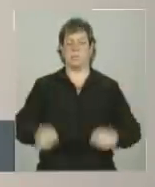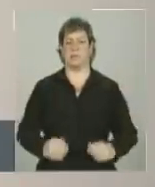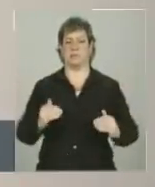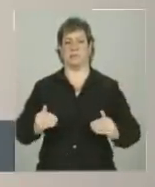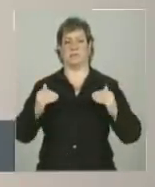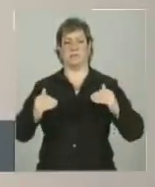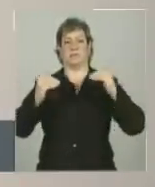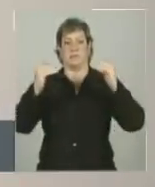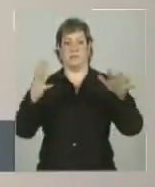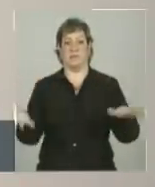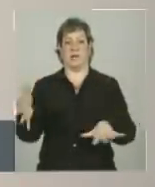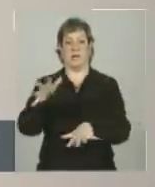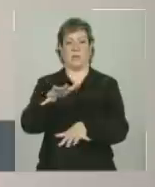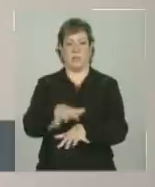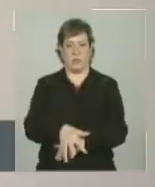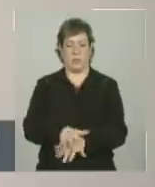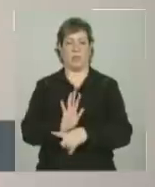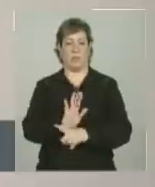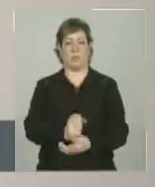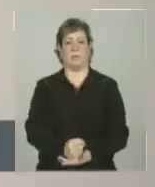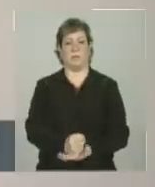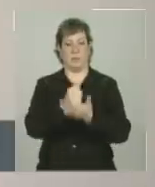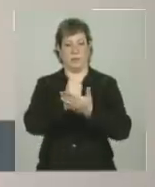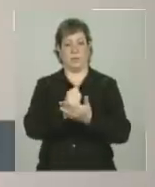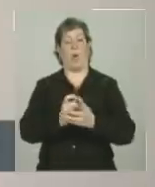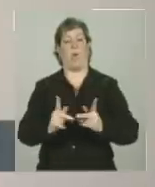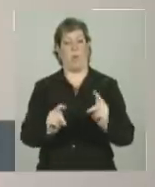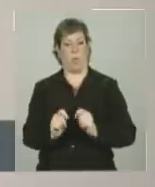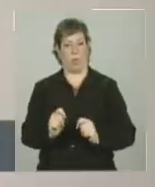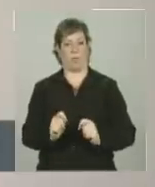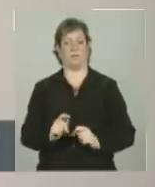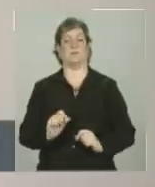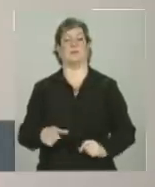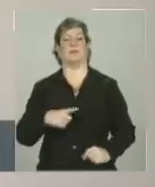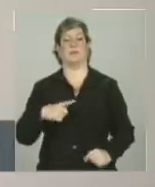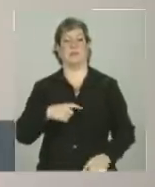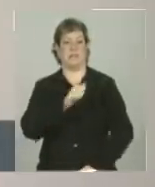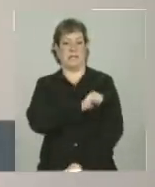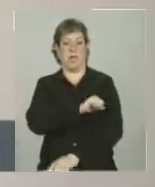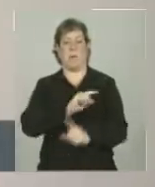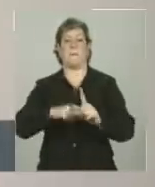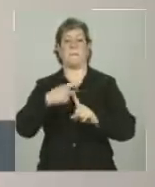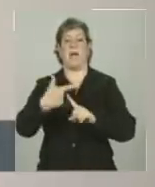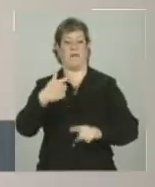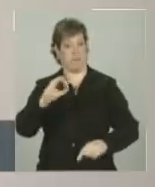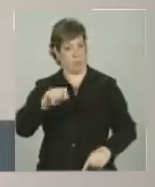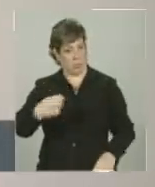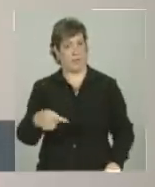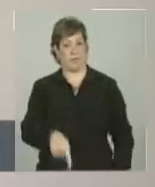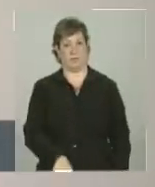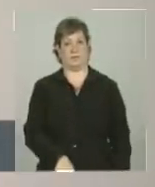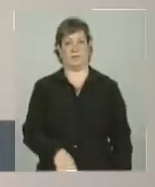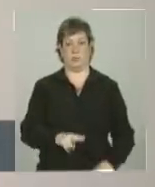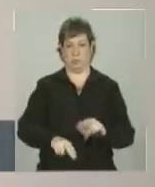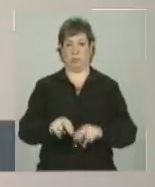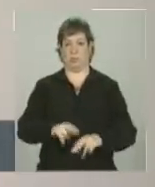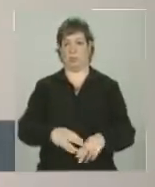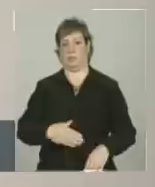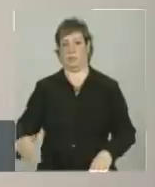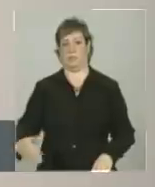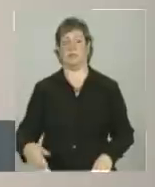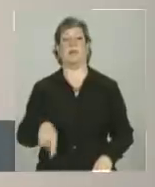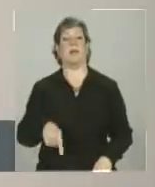crescer, incluir, proteger e conservar, a Rio+20. Será um importante espaço